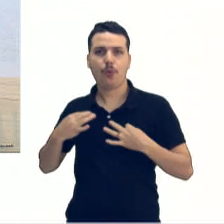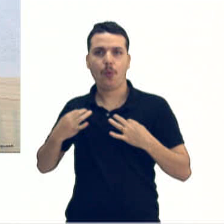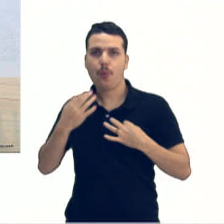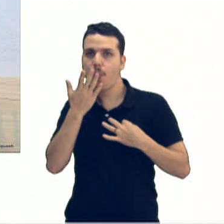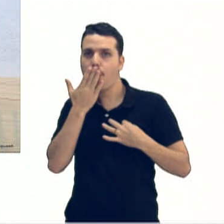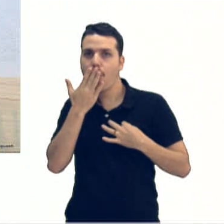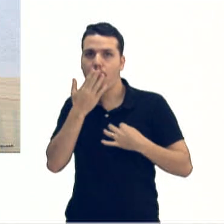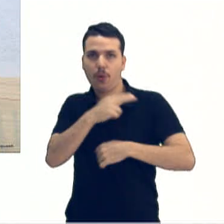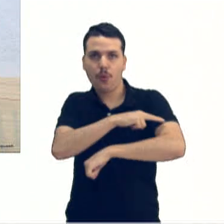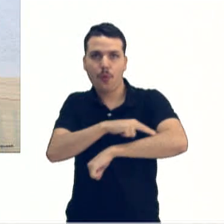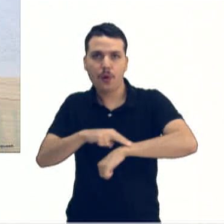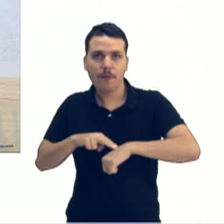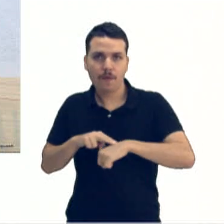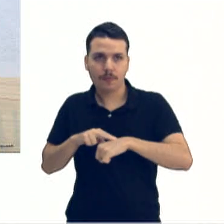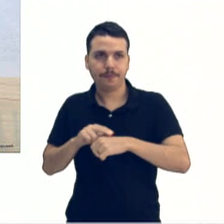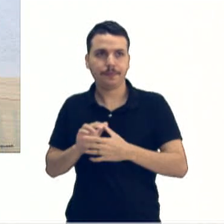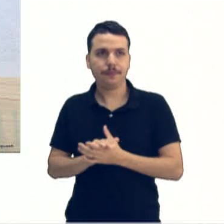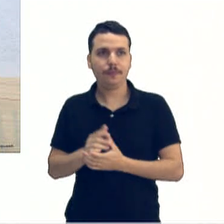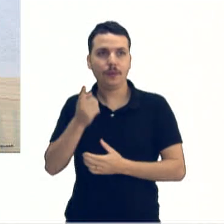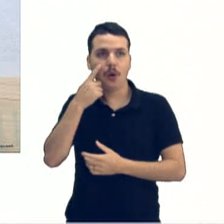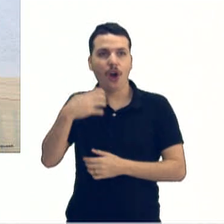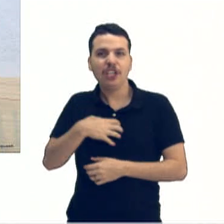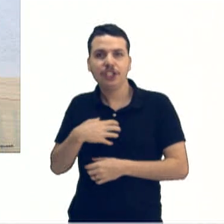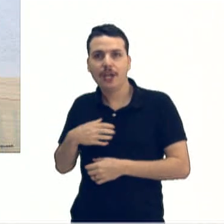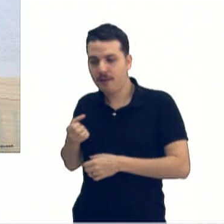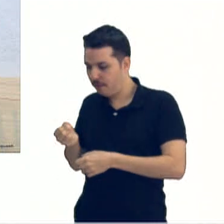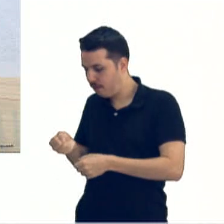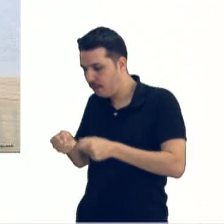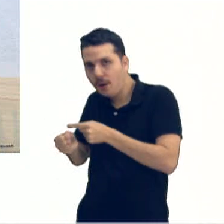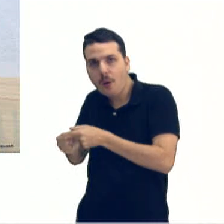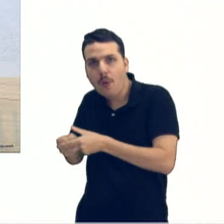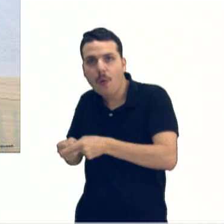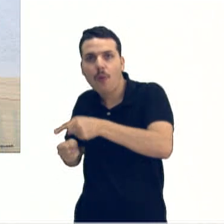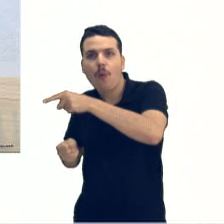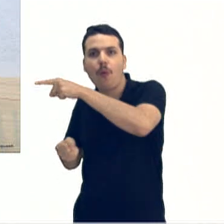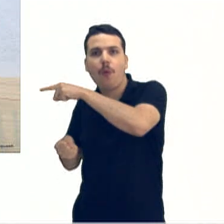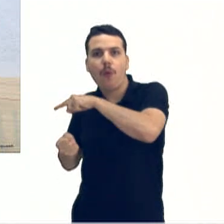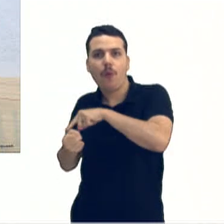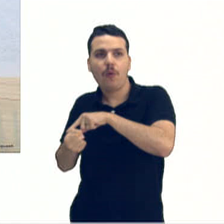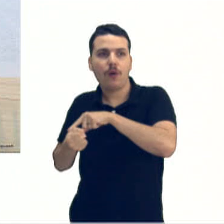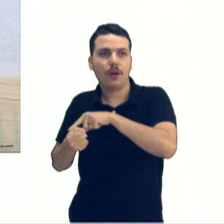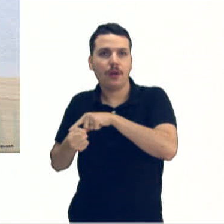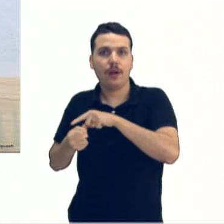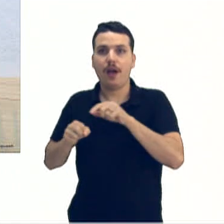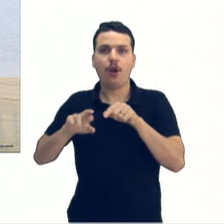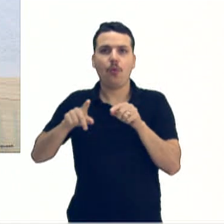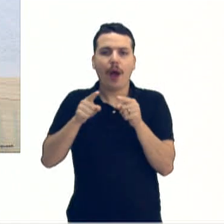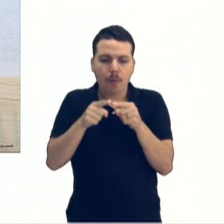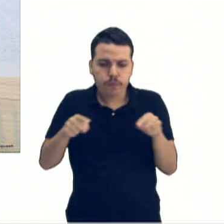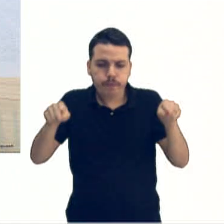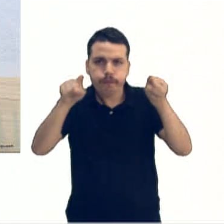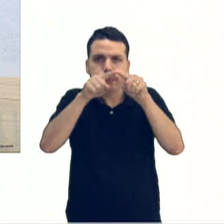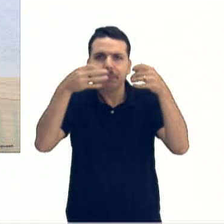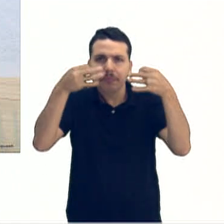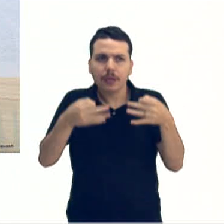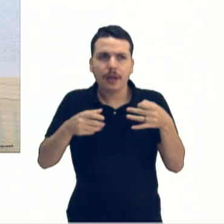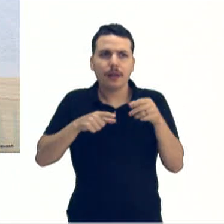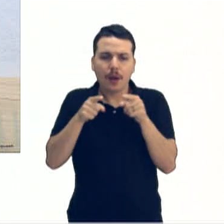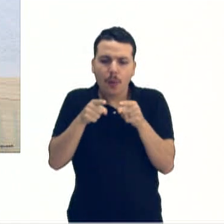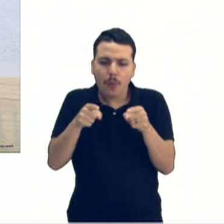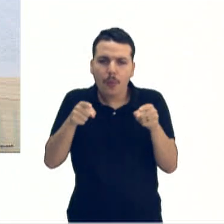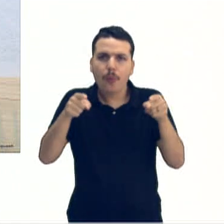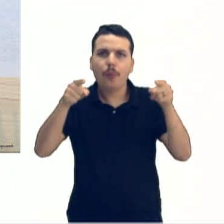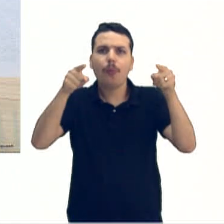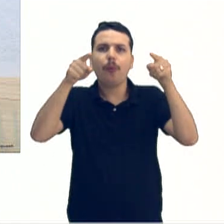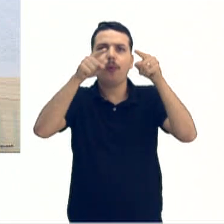o formato da raquete, né? Que ele não é tão arredondado, né? Ele tem, é